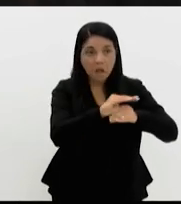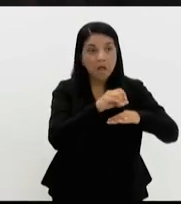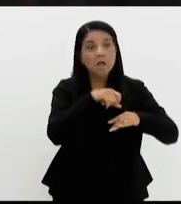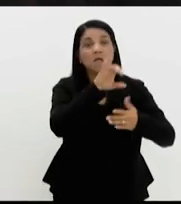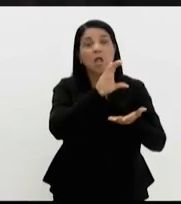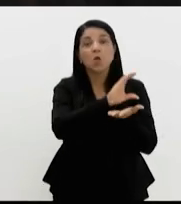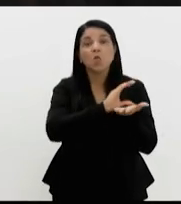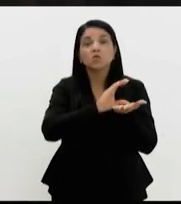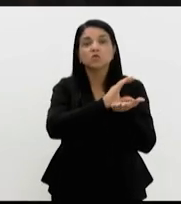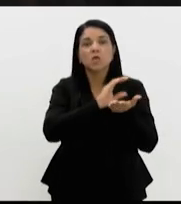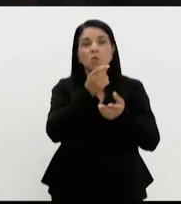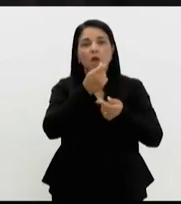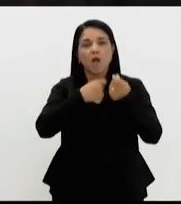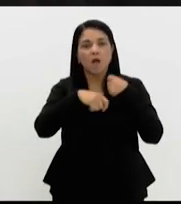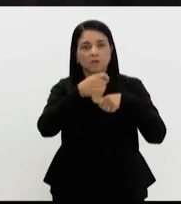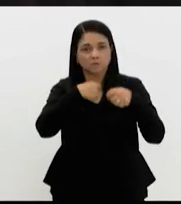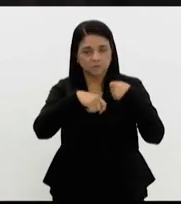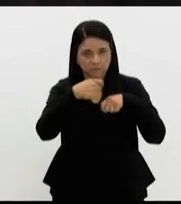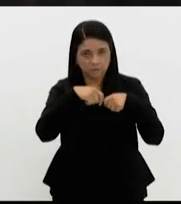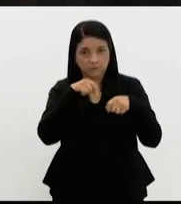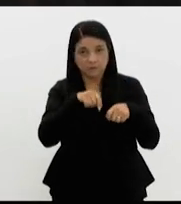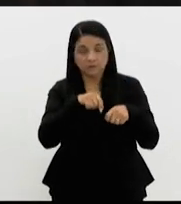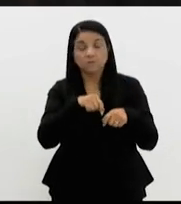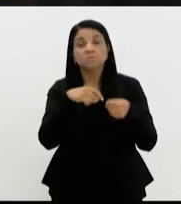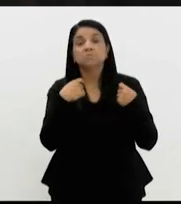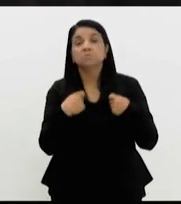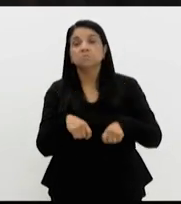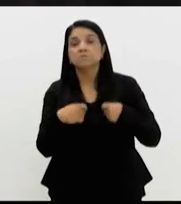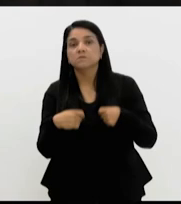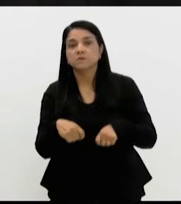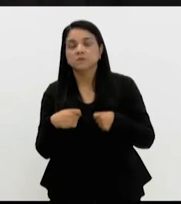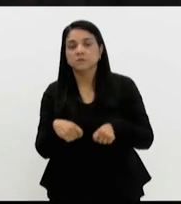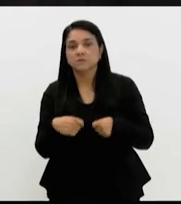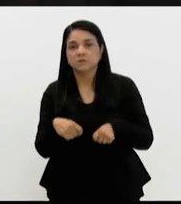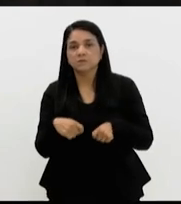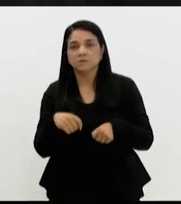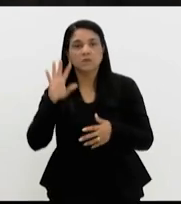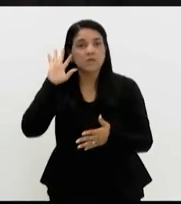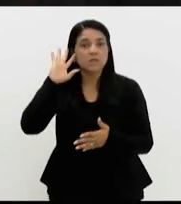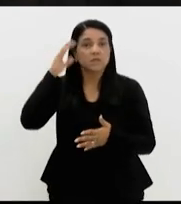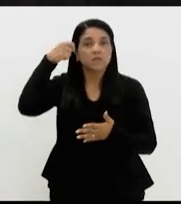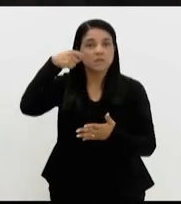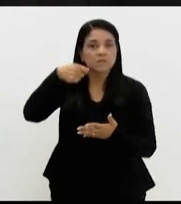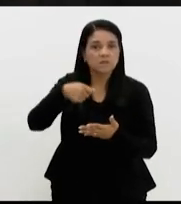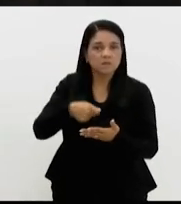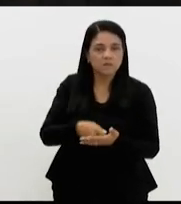administrar, tem que ser uma decisão